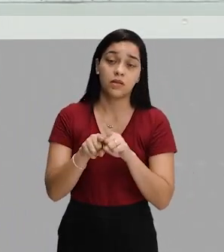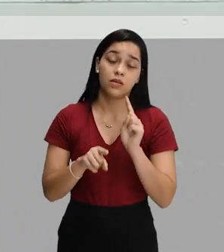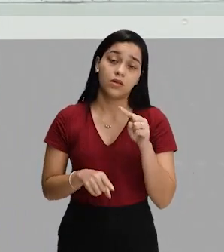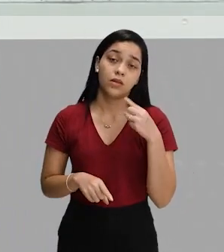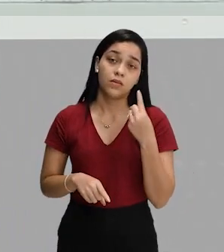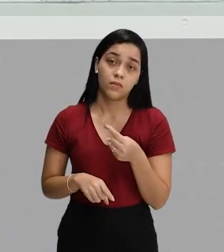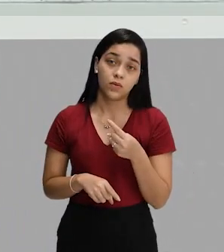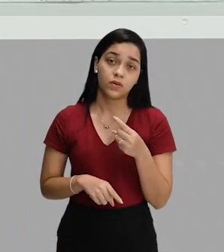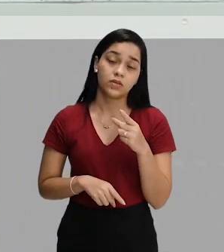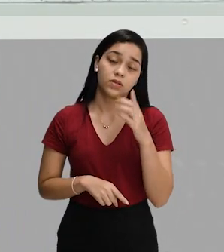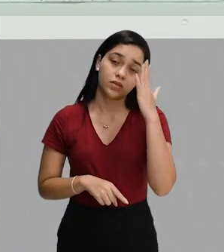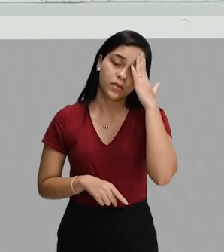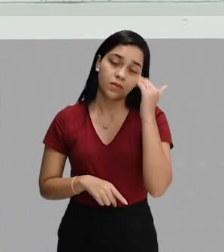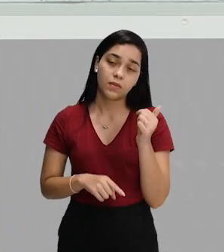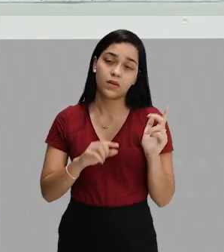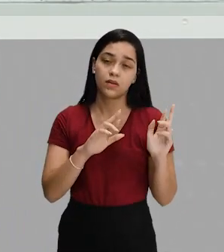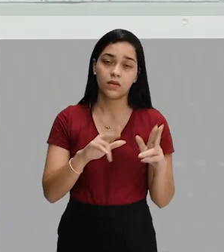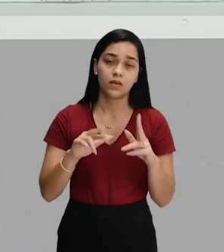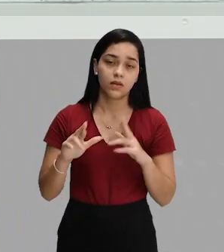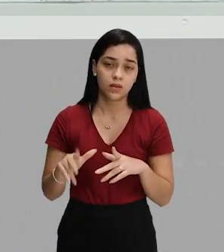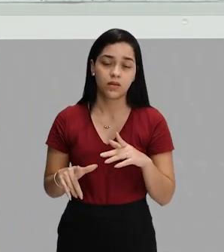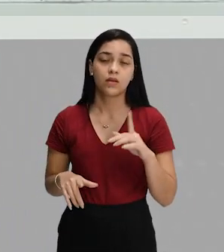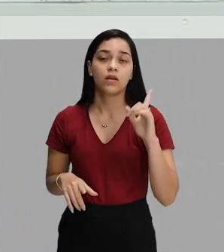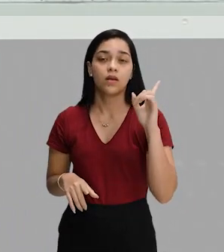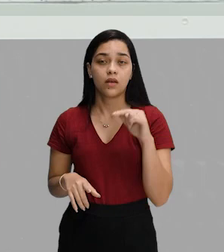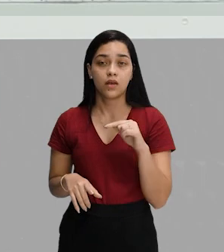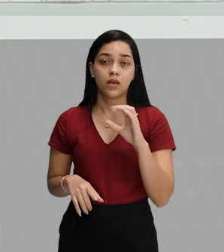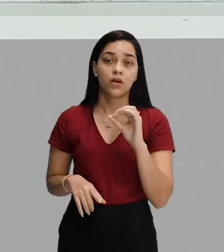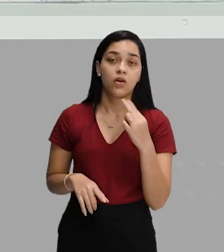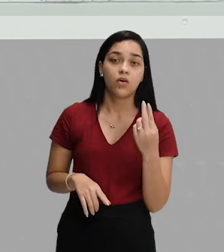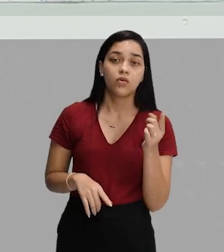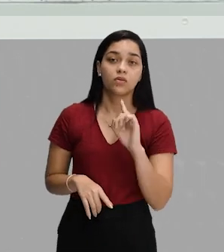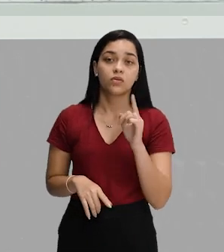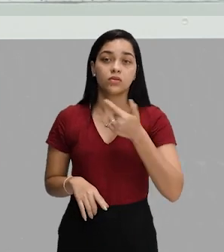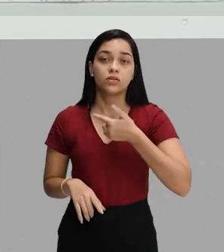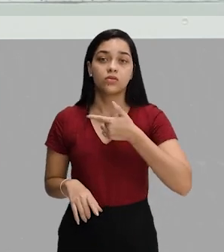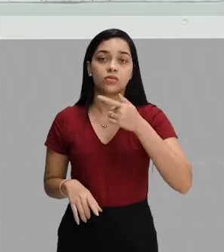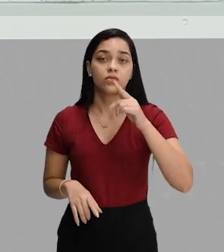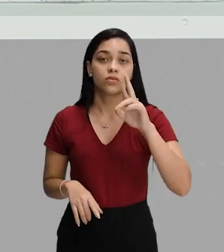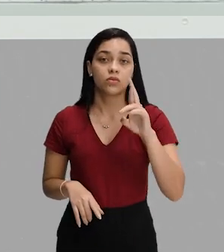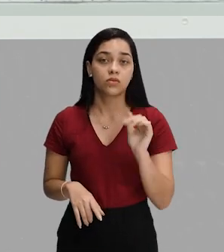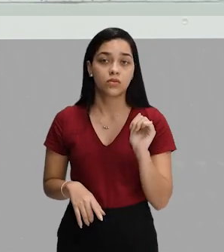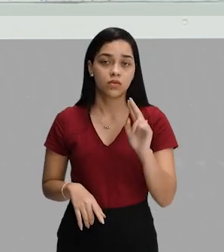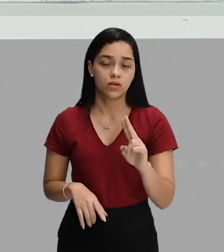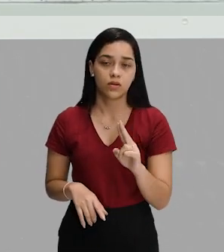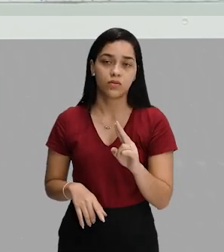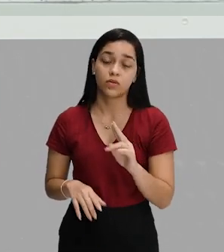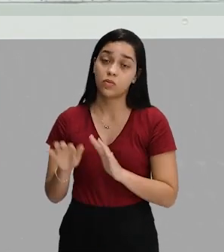saber diferenciar quando uma função é ou não do segundo grau. Então, não